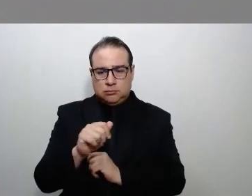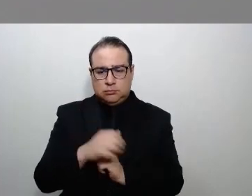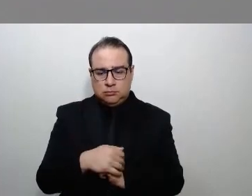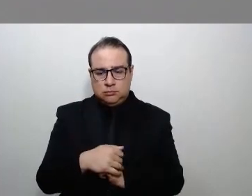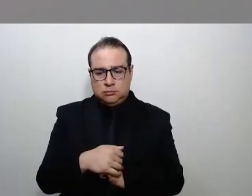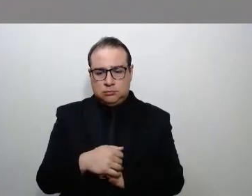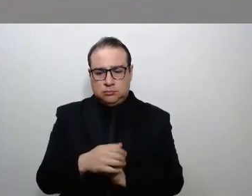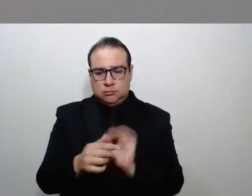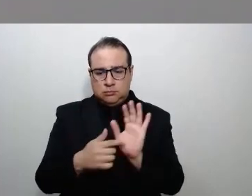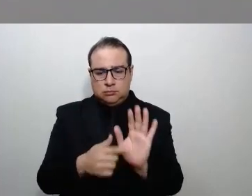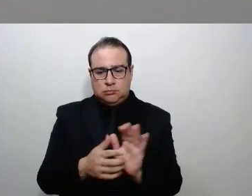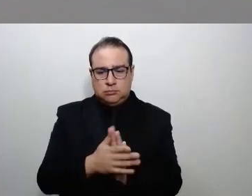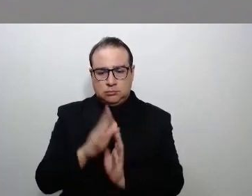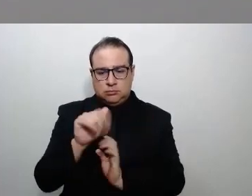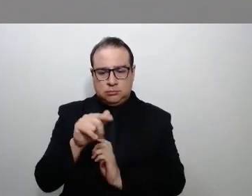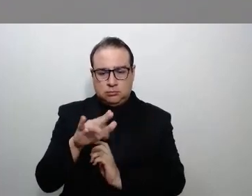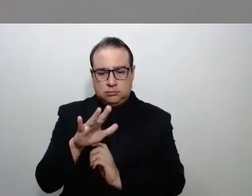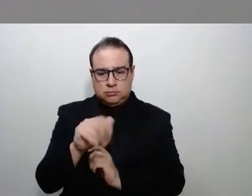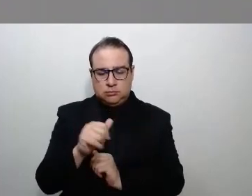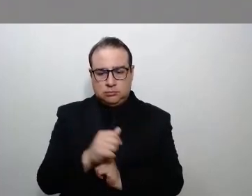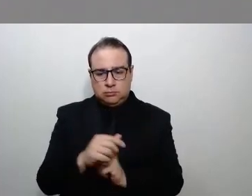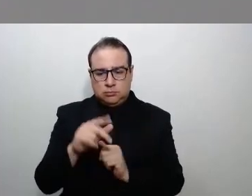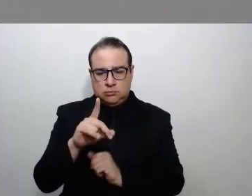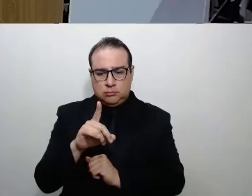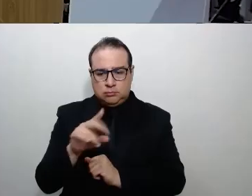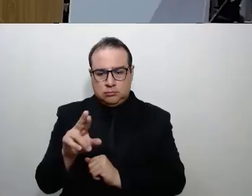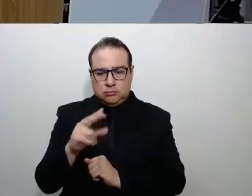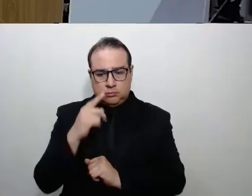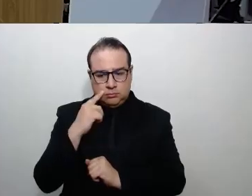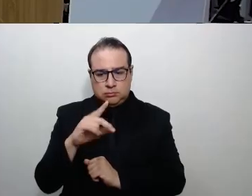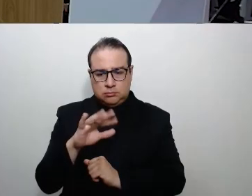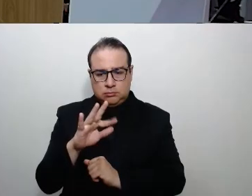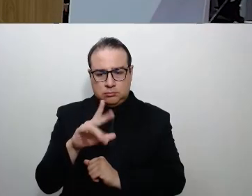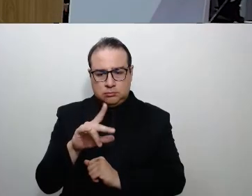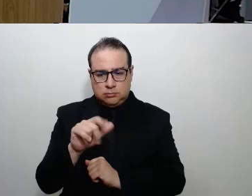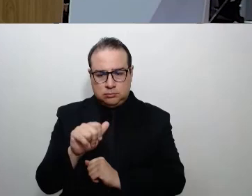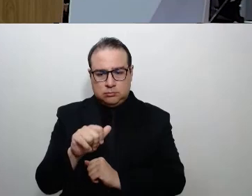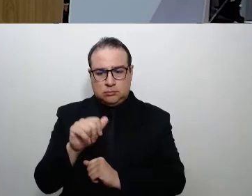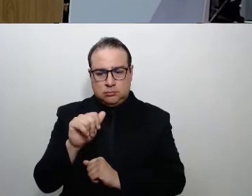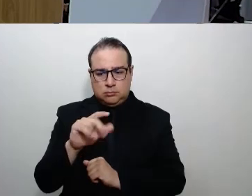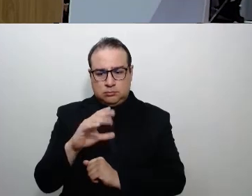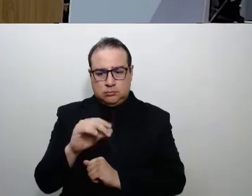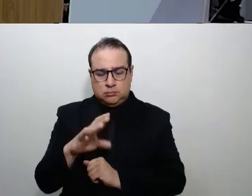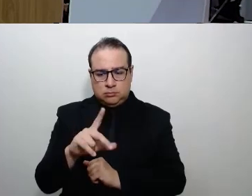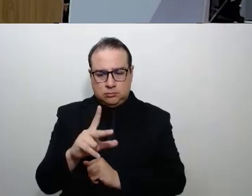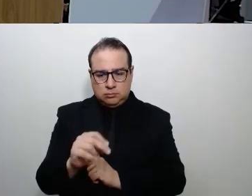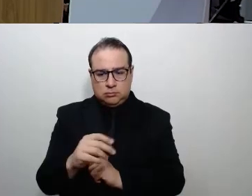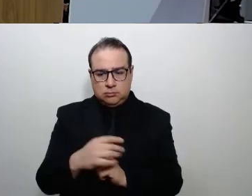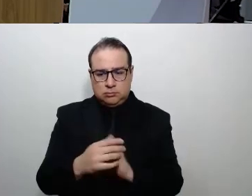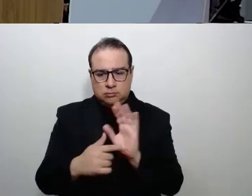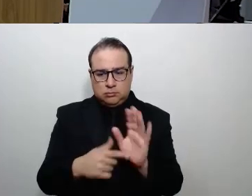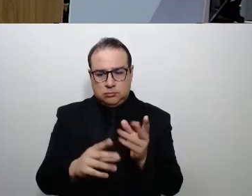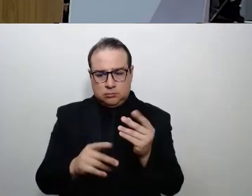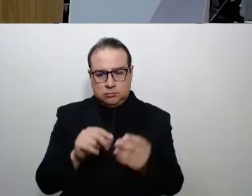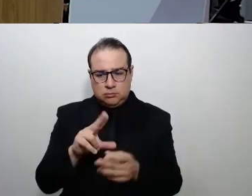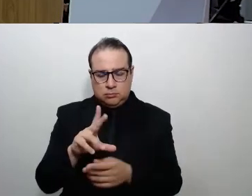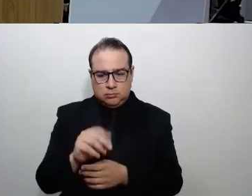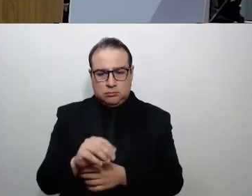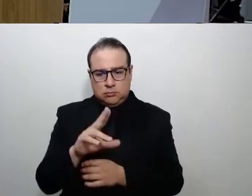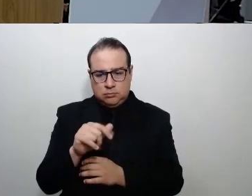ao ali Dr Cristiano de Castro jarreta Coelho Dr Albino Coimbra